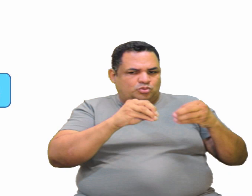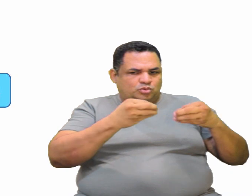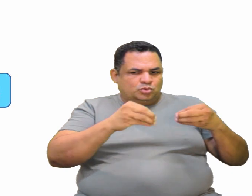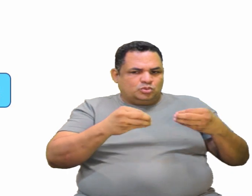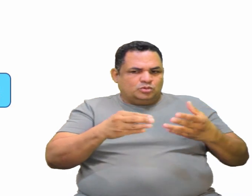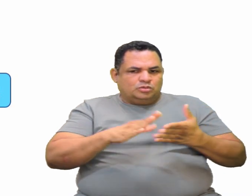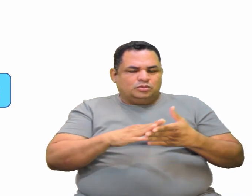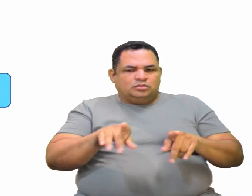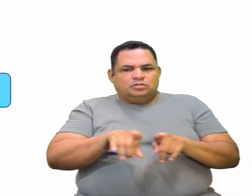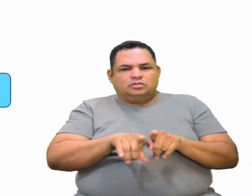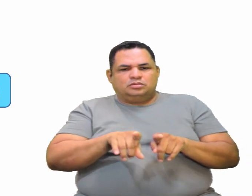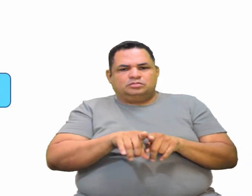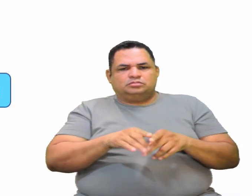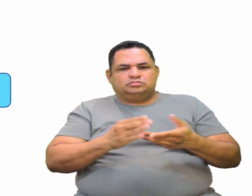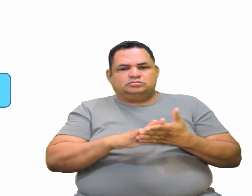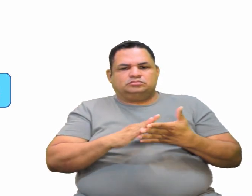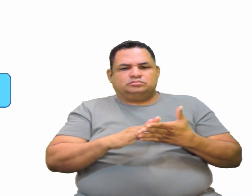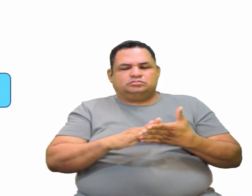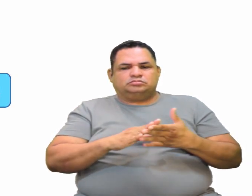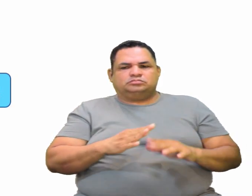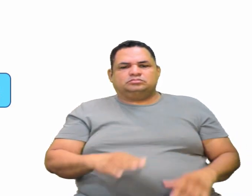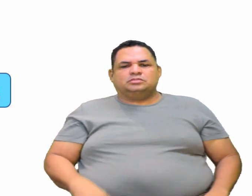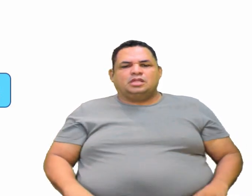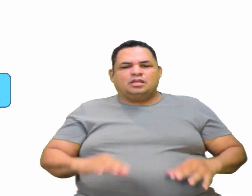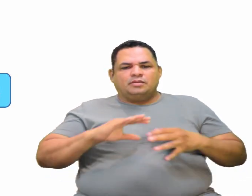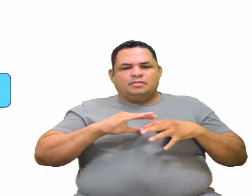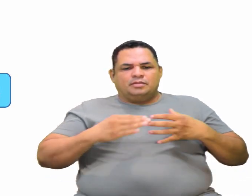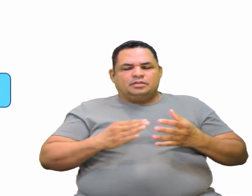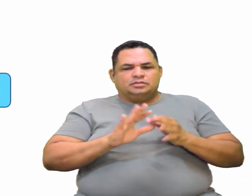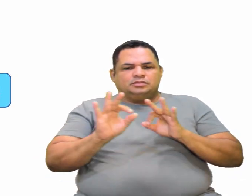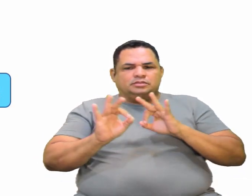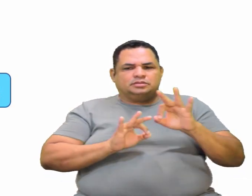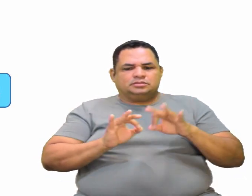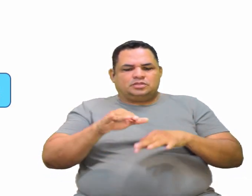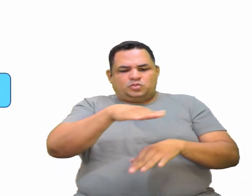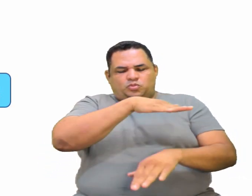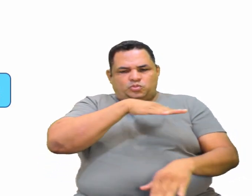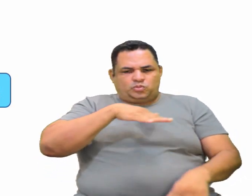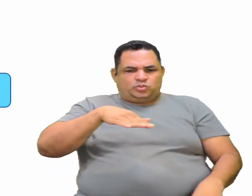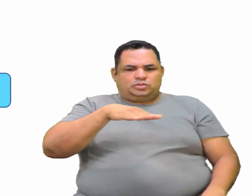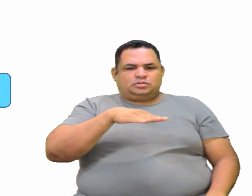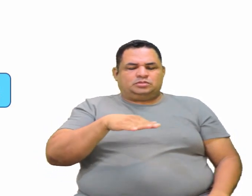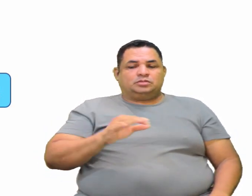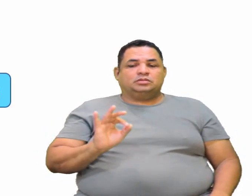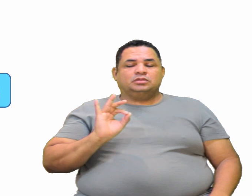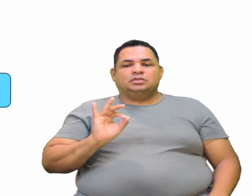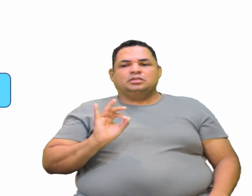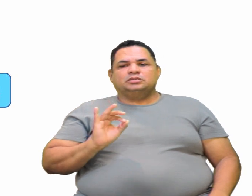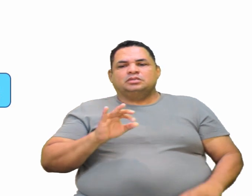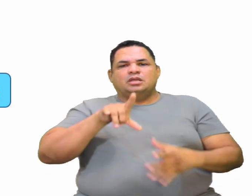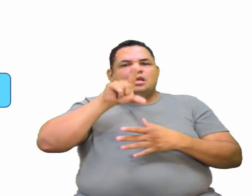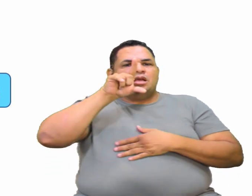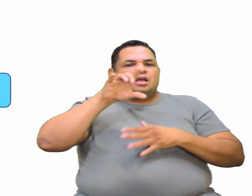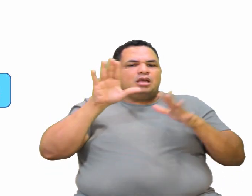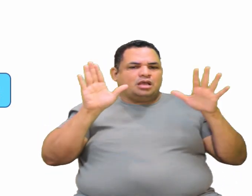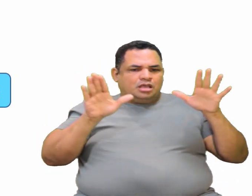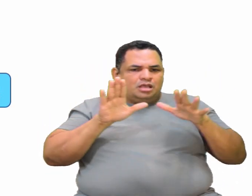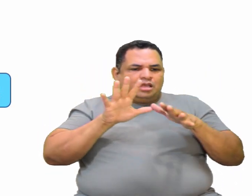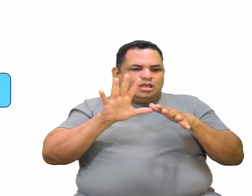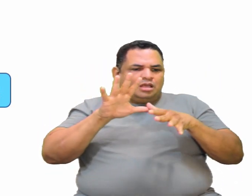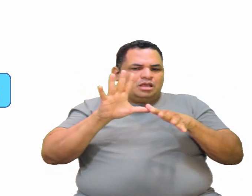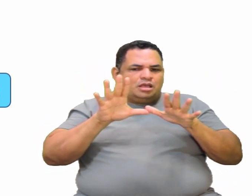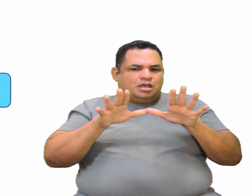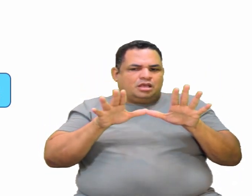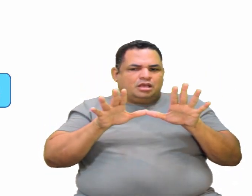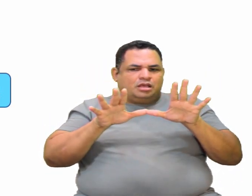ovovíparos, né, os placentários, vivíparos, né, mecanismos de ambiente, né, a questão da asa que vai estar